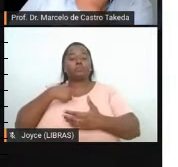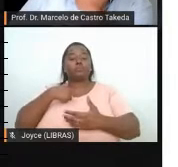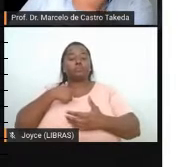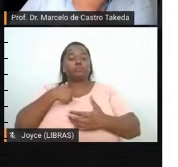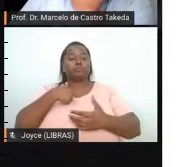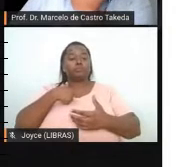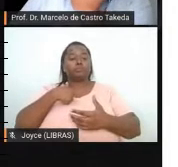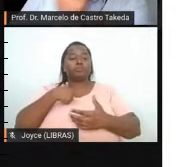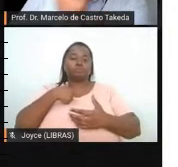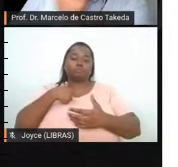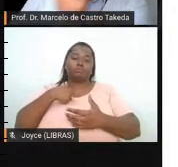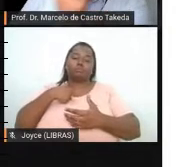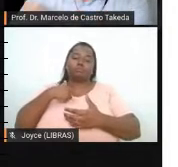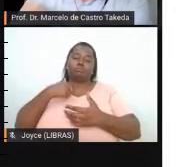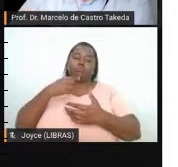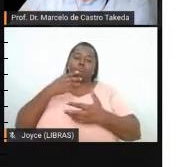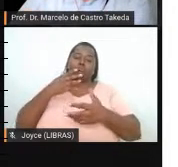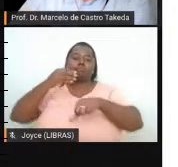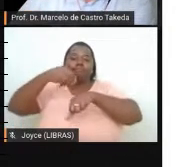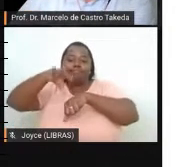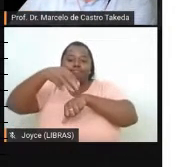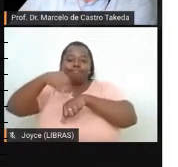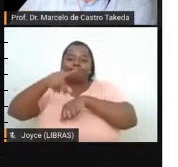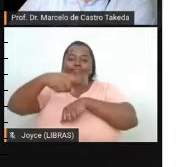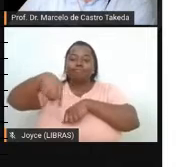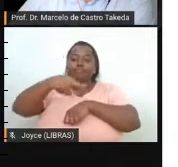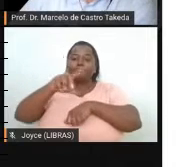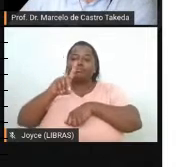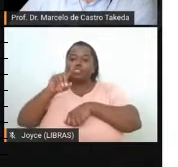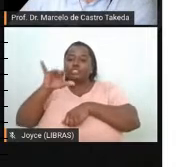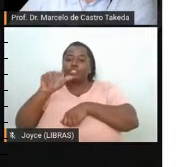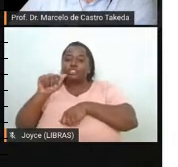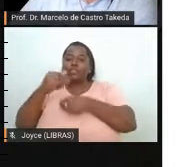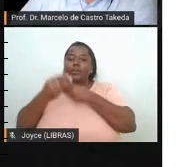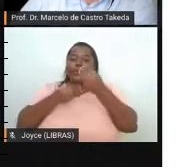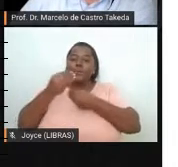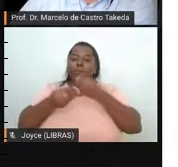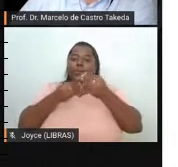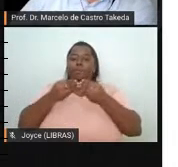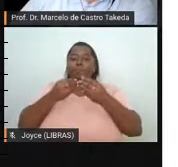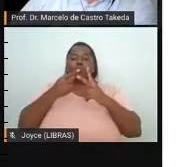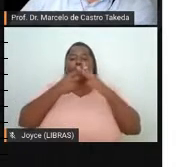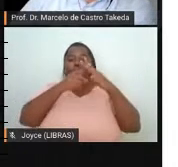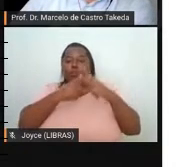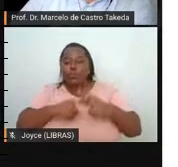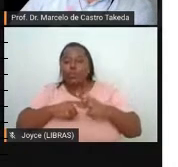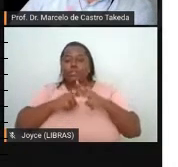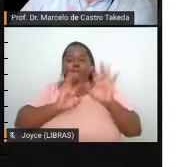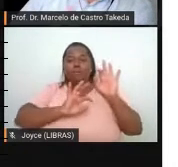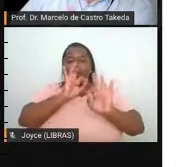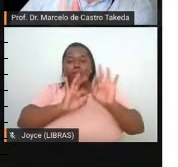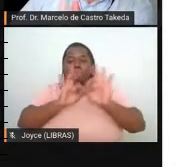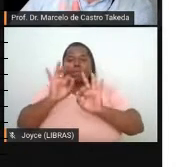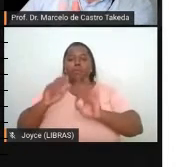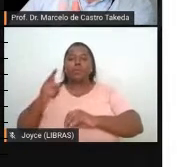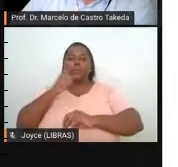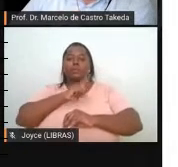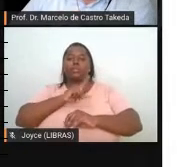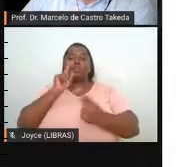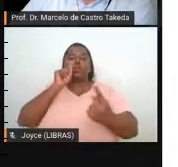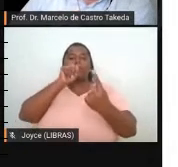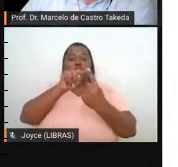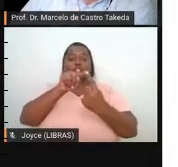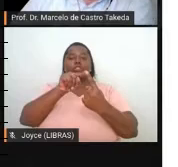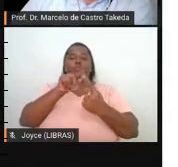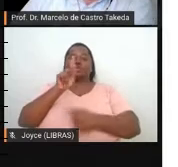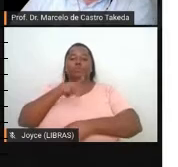menos desse algumas dicas nesse processo de configuração para que se atingisse alguns dos objetivos que a professora